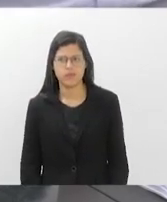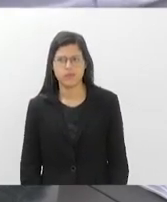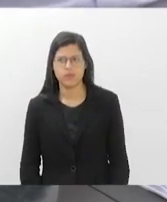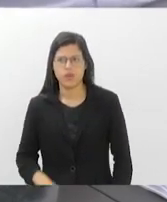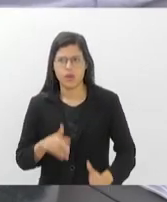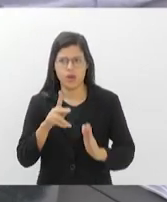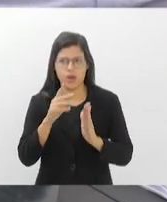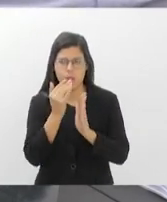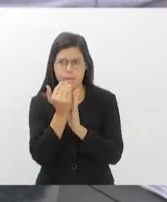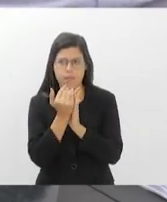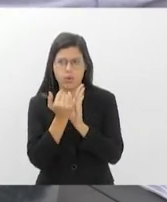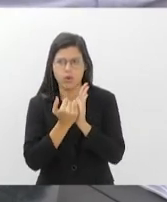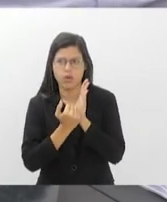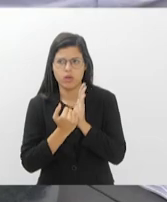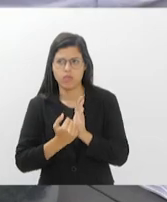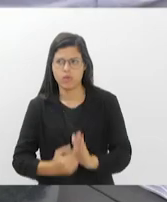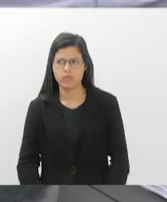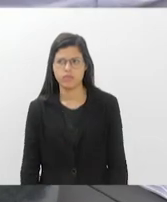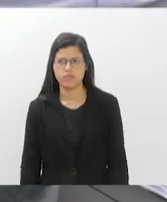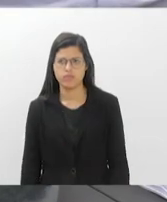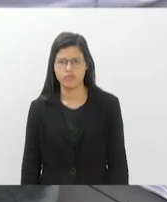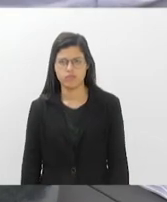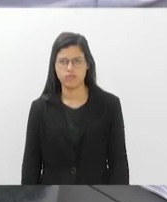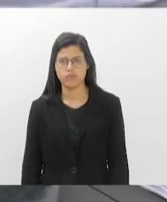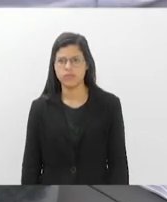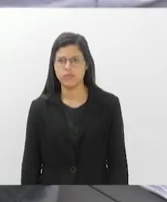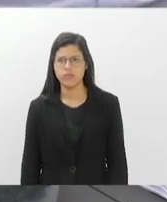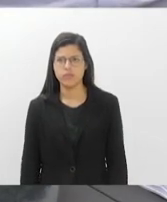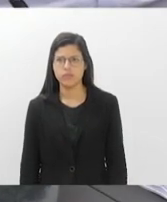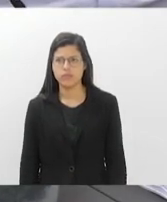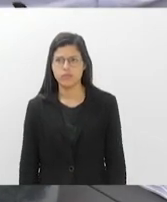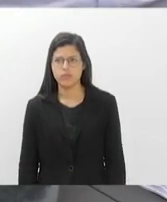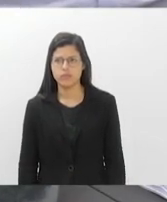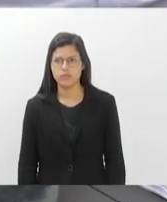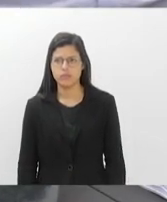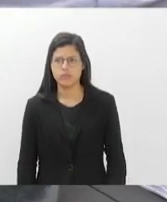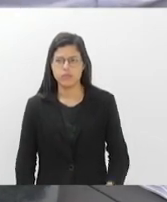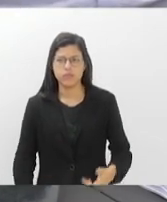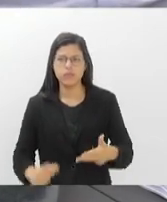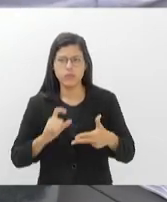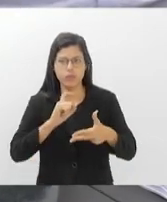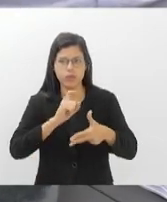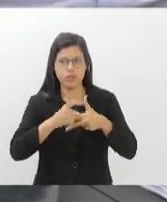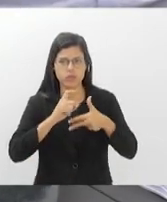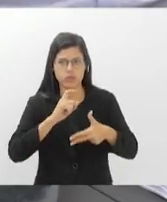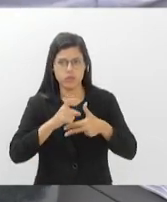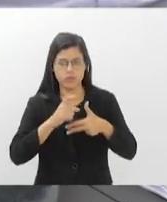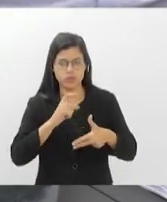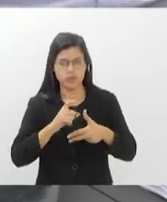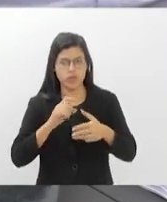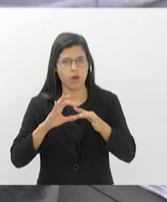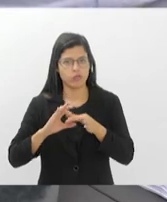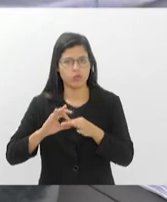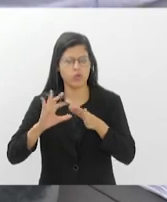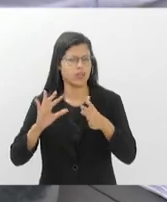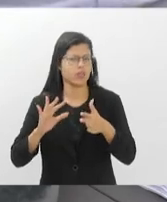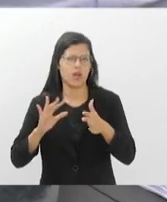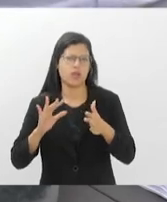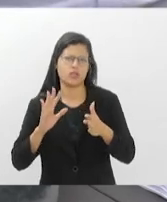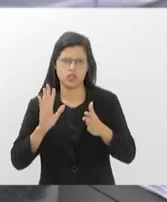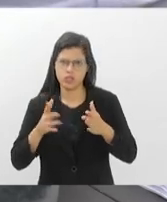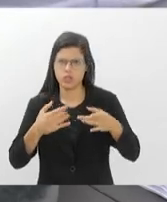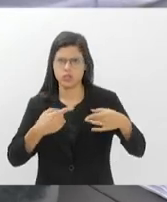É um programa, então não tem sentido. Poder executivo fica autorizado, é exatamente o que a gente já discutiu, que não deveria ser assim.